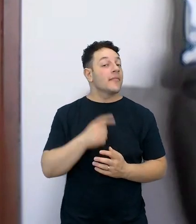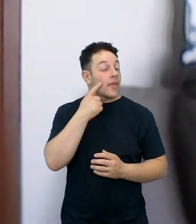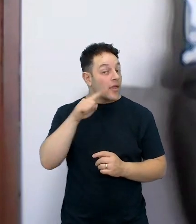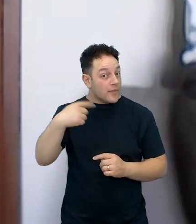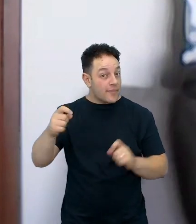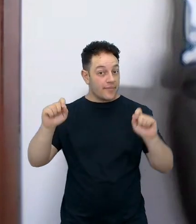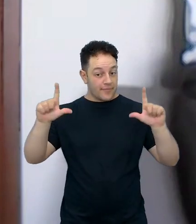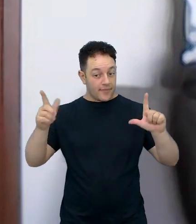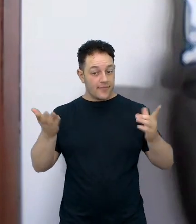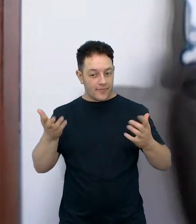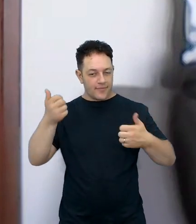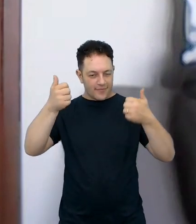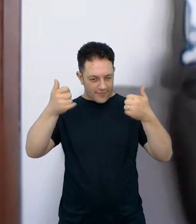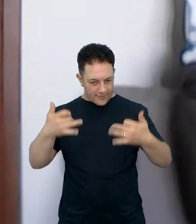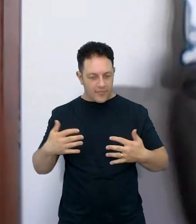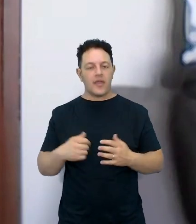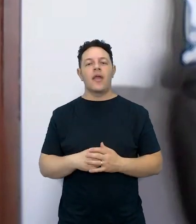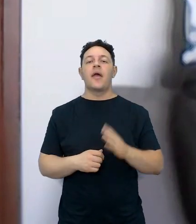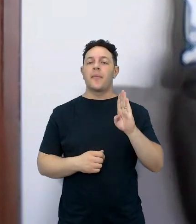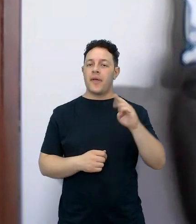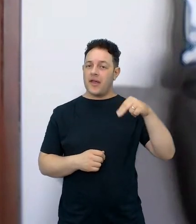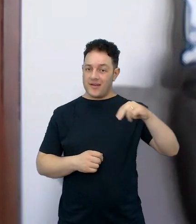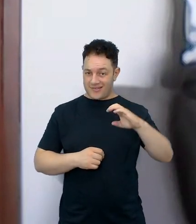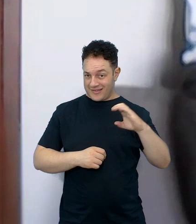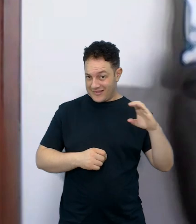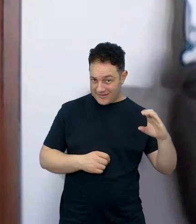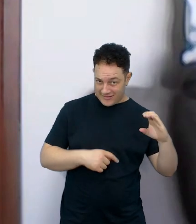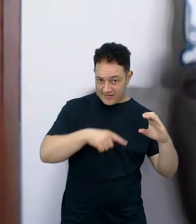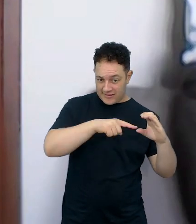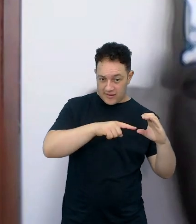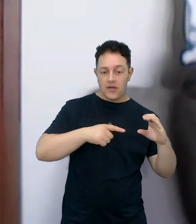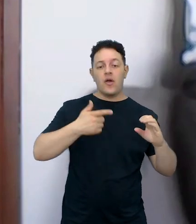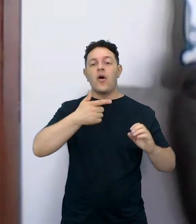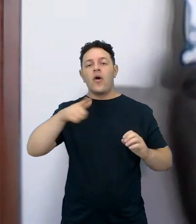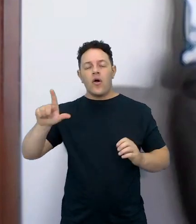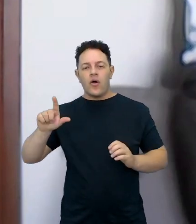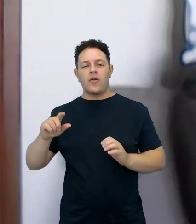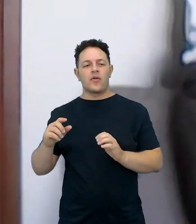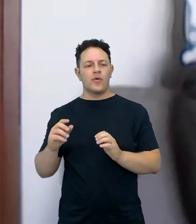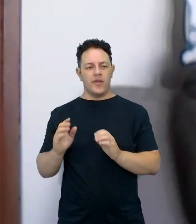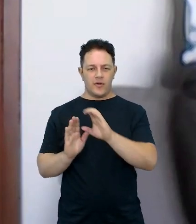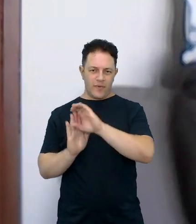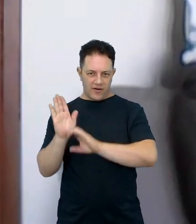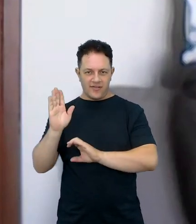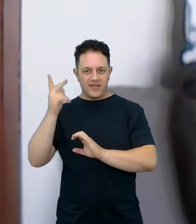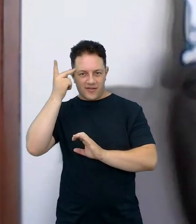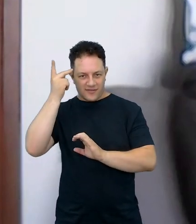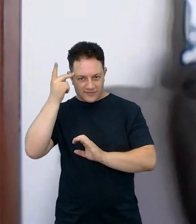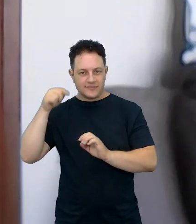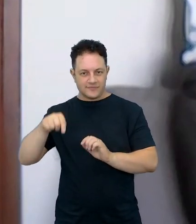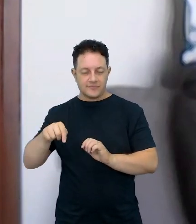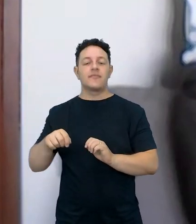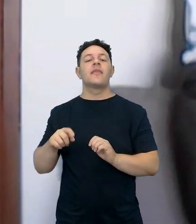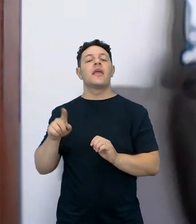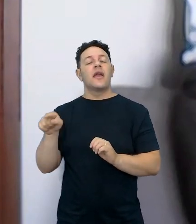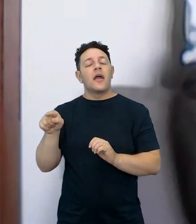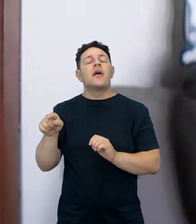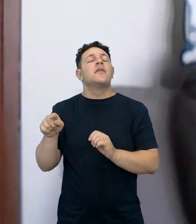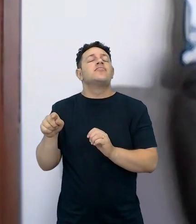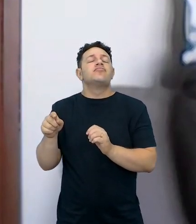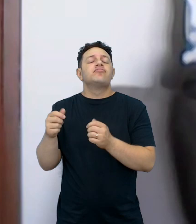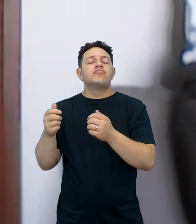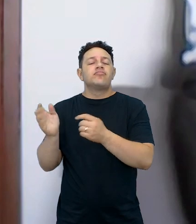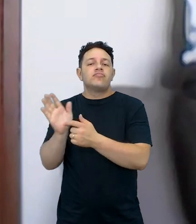né? Tanto a BNCC quanto o currículo paulista, eles pressupõem,